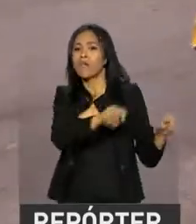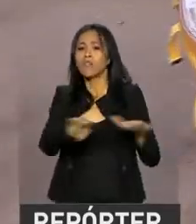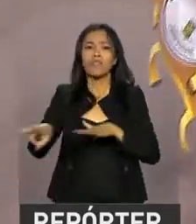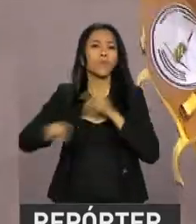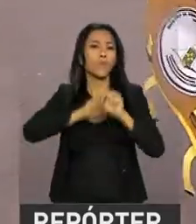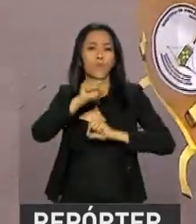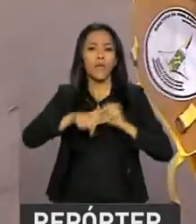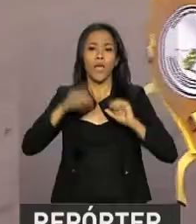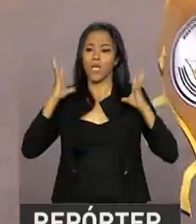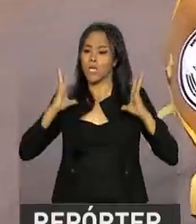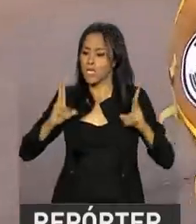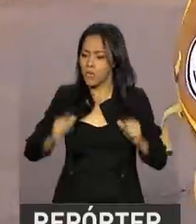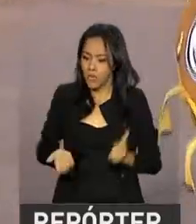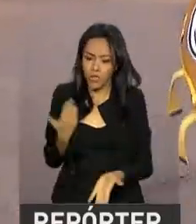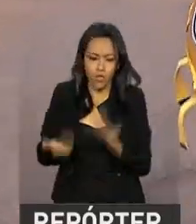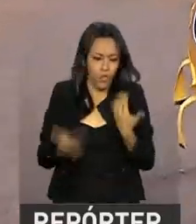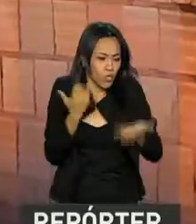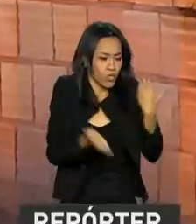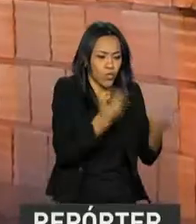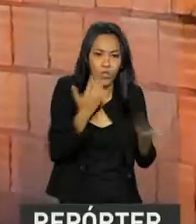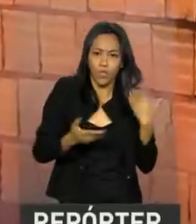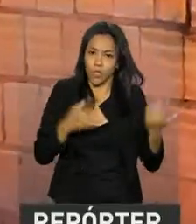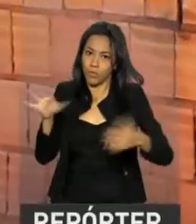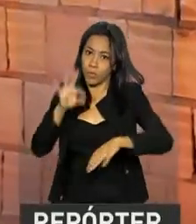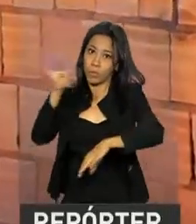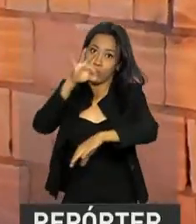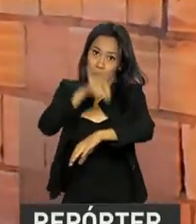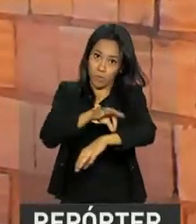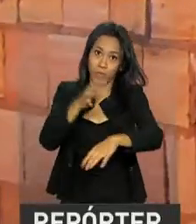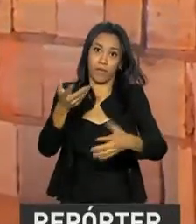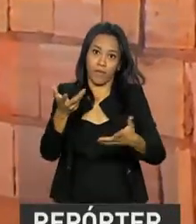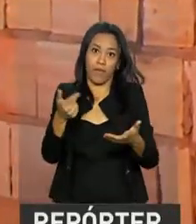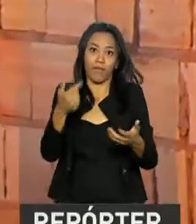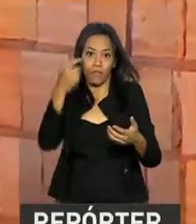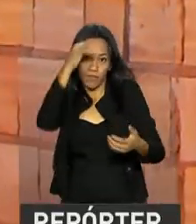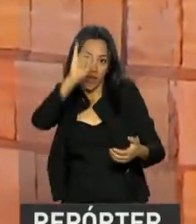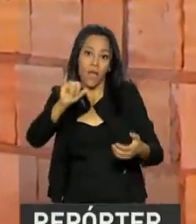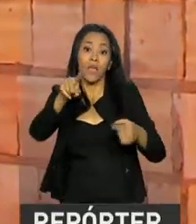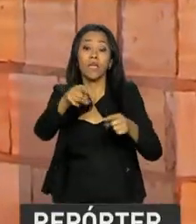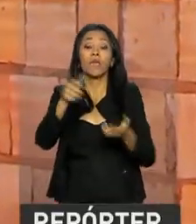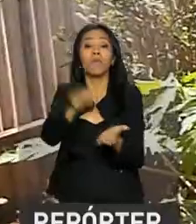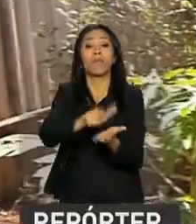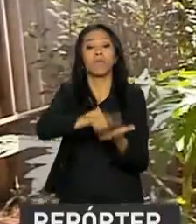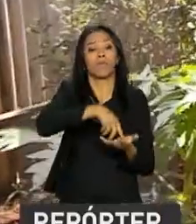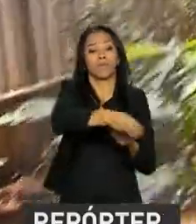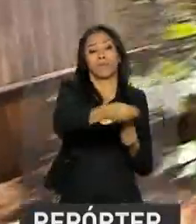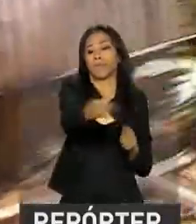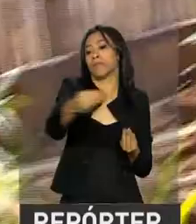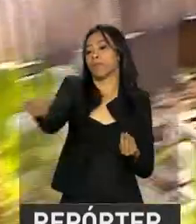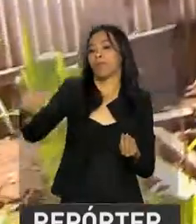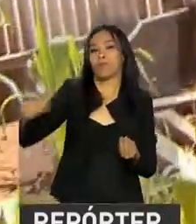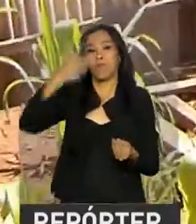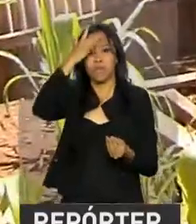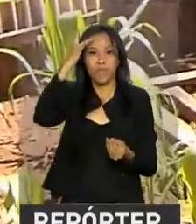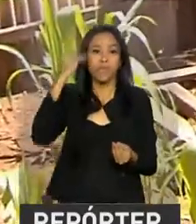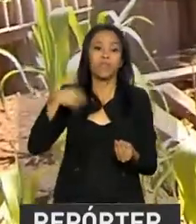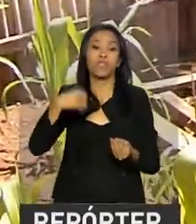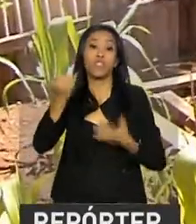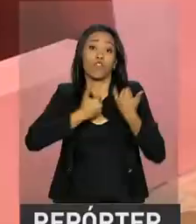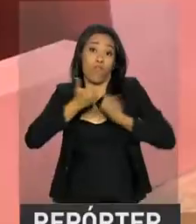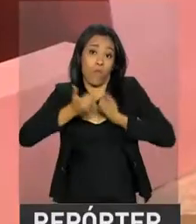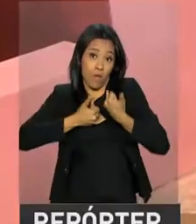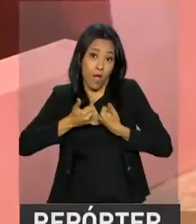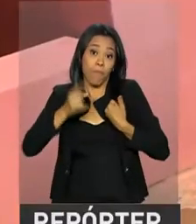mutirões de limpeza para eliminar possíveis focos do aedes e distribuição de materiais informativos para a população a mobilização